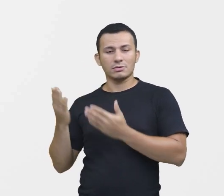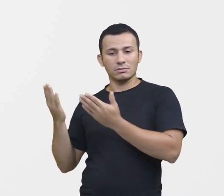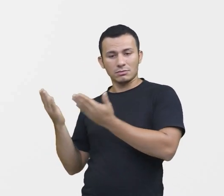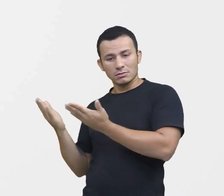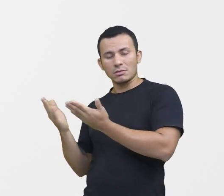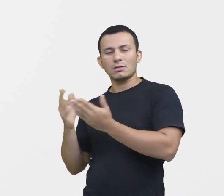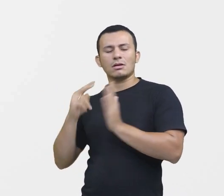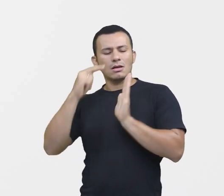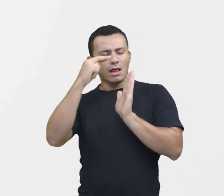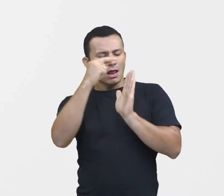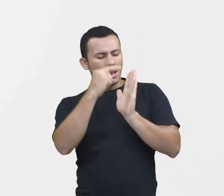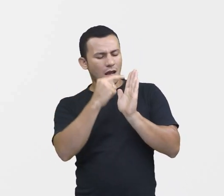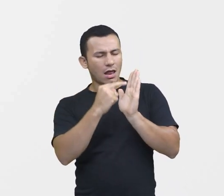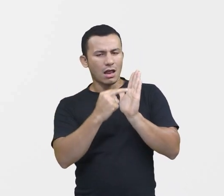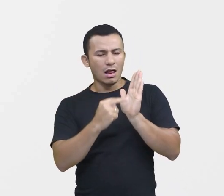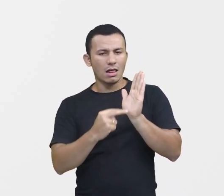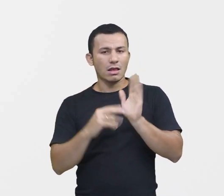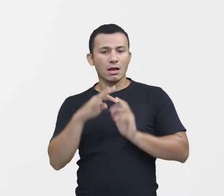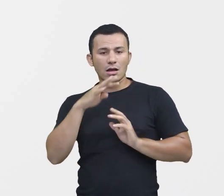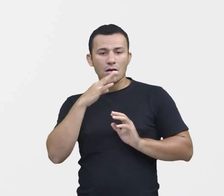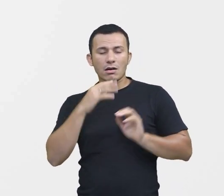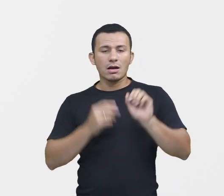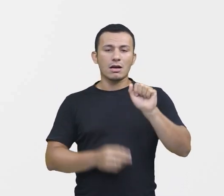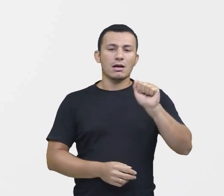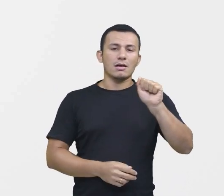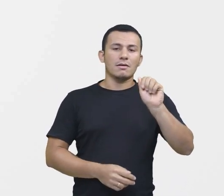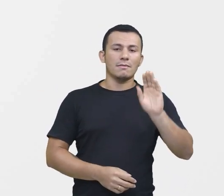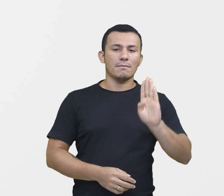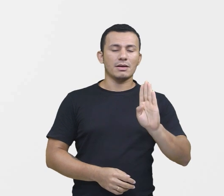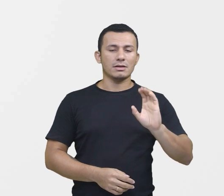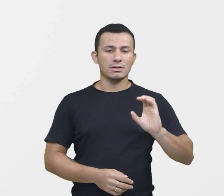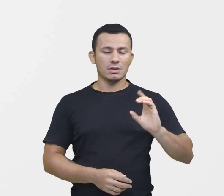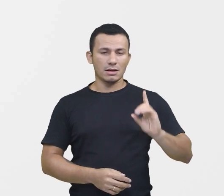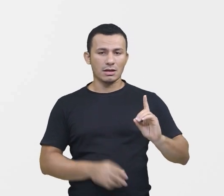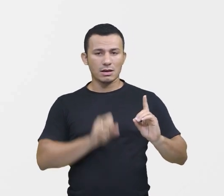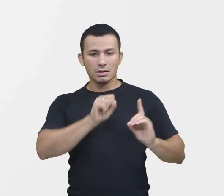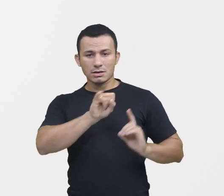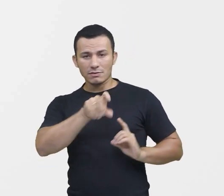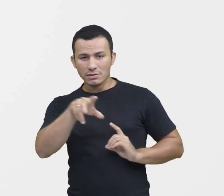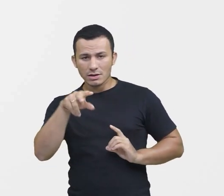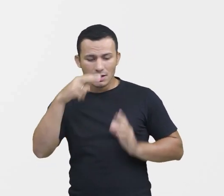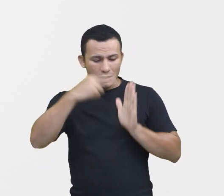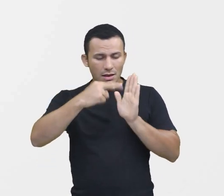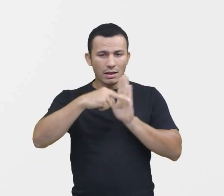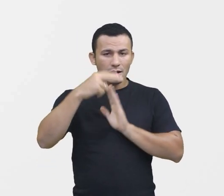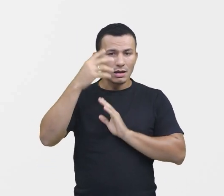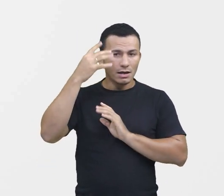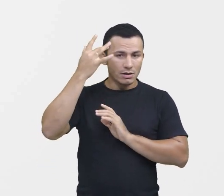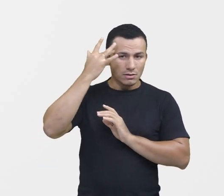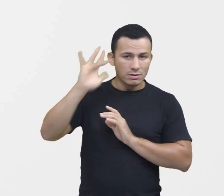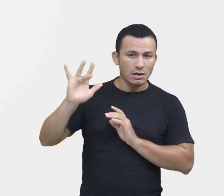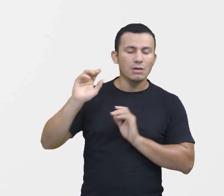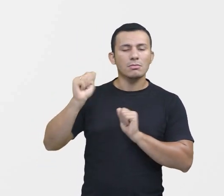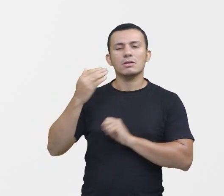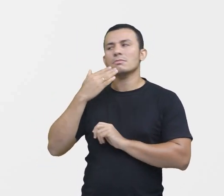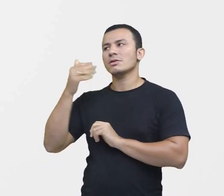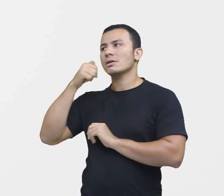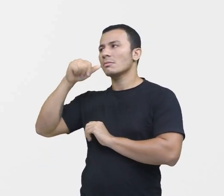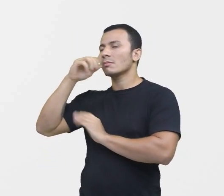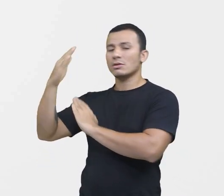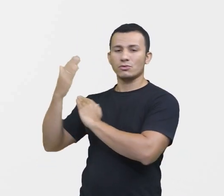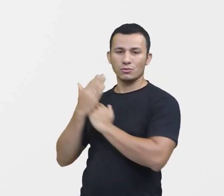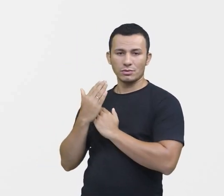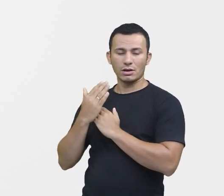tentar ler aí ao lado. Quem não conseguir ler sozinho vai pedir ajuda da mamãe e vai marcar a opção correta de